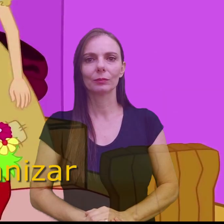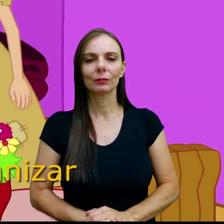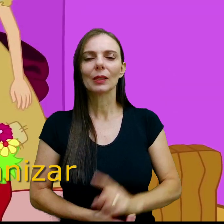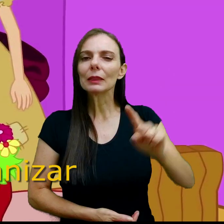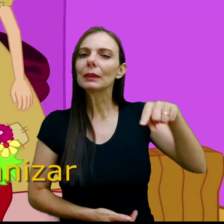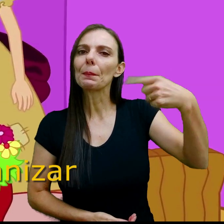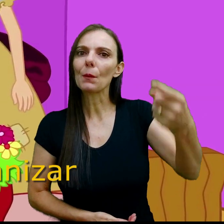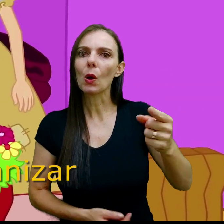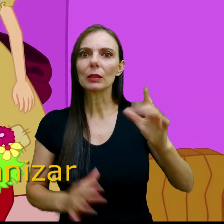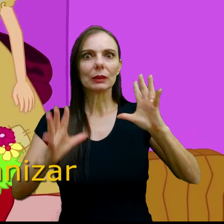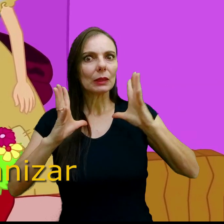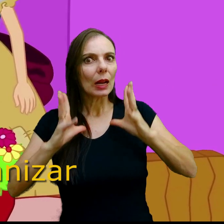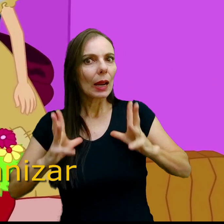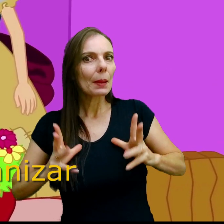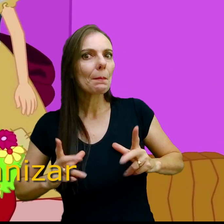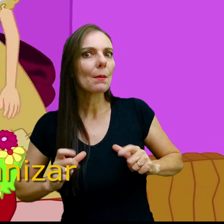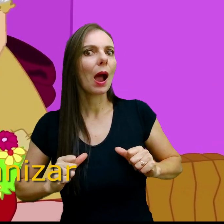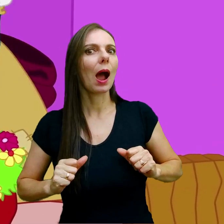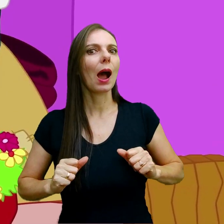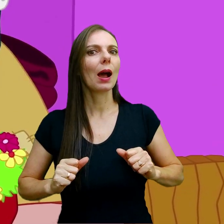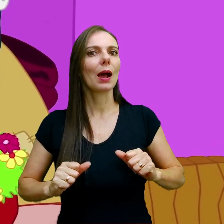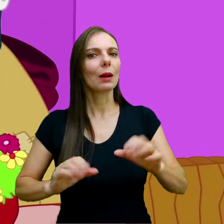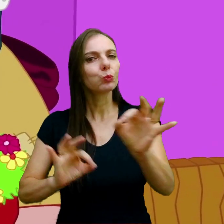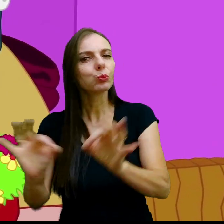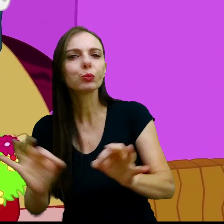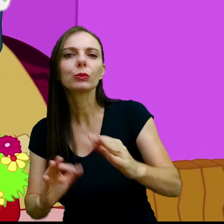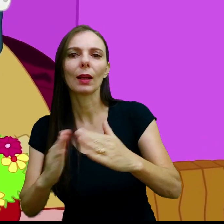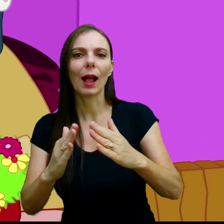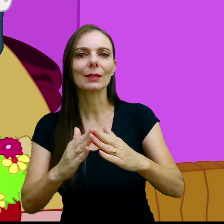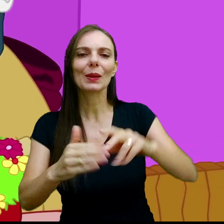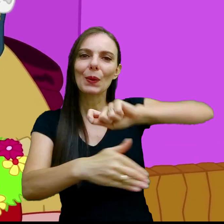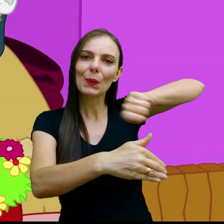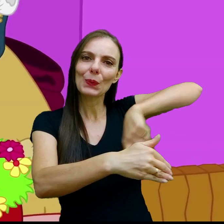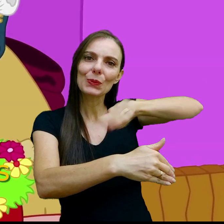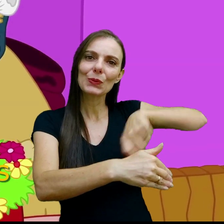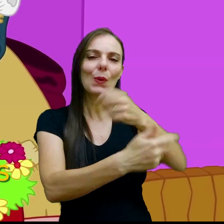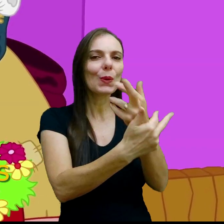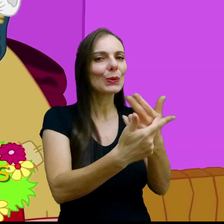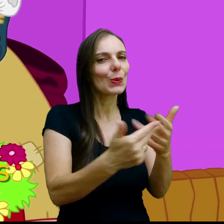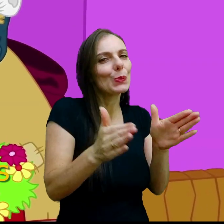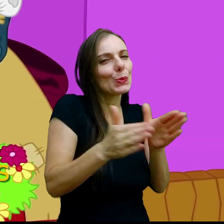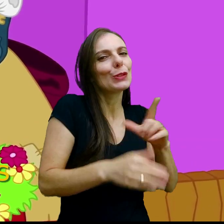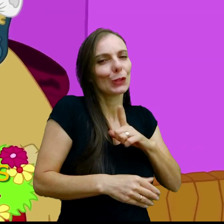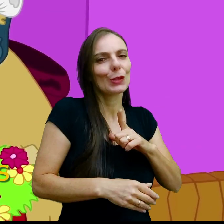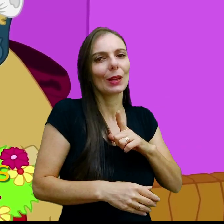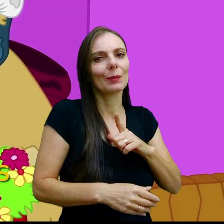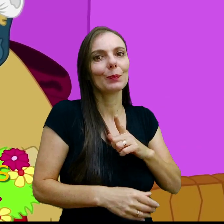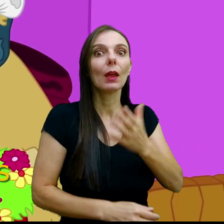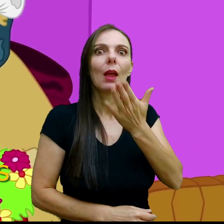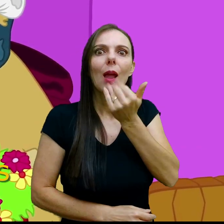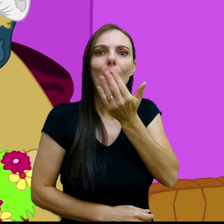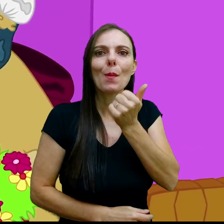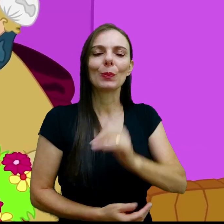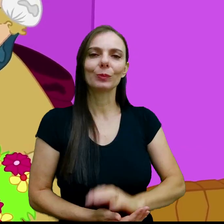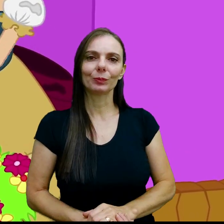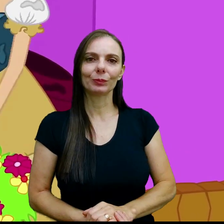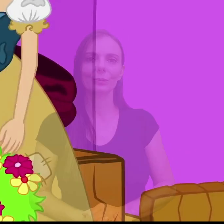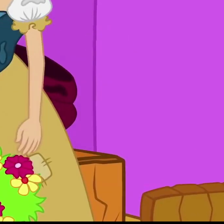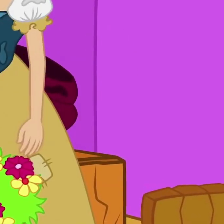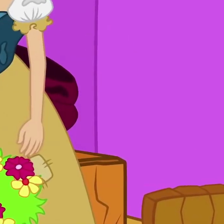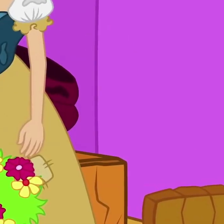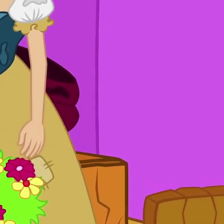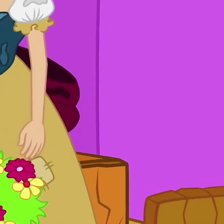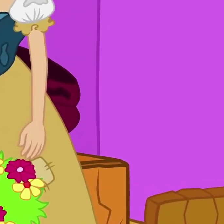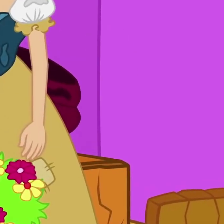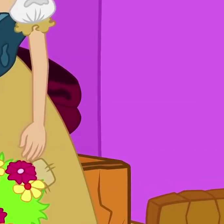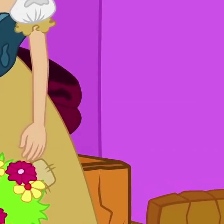Depois de limpar e organizar a casa, Branca de Neve cozinhou com os pequenos utensílios da cozinha e comeu.